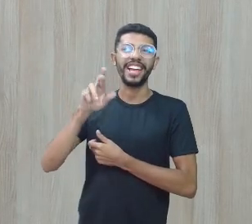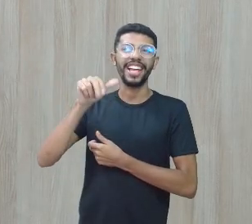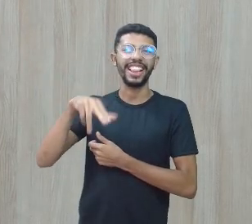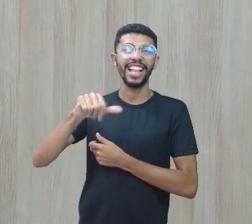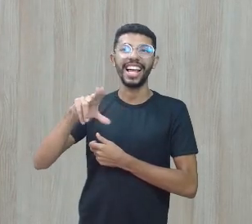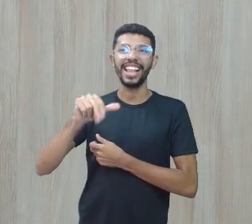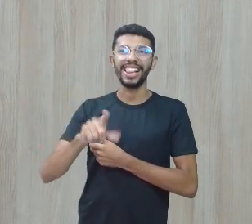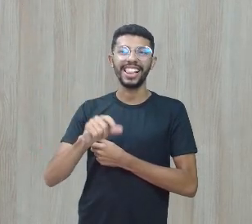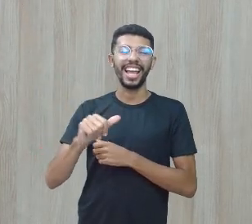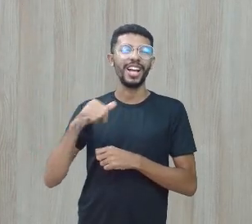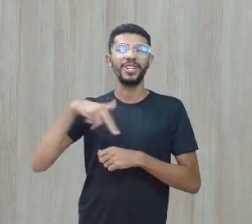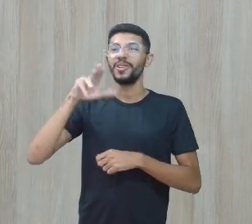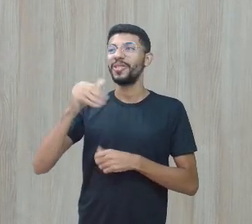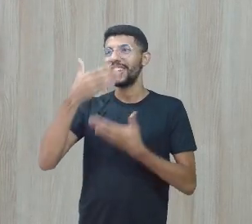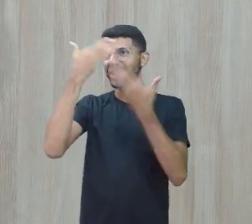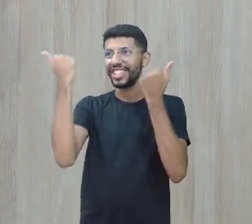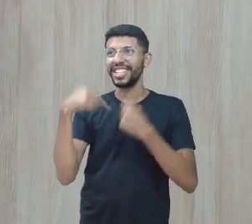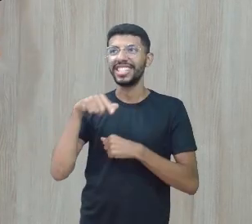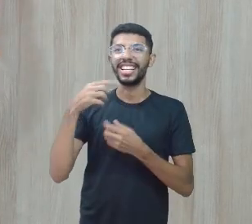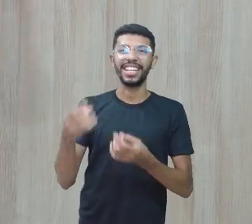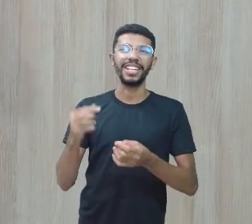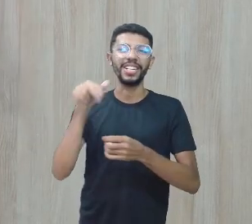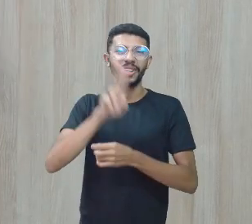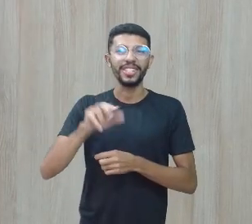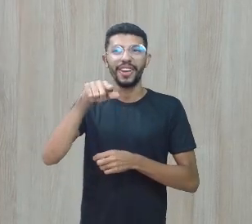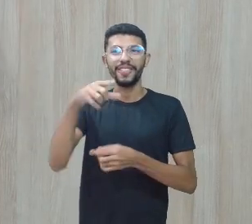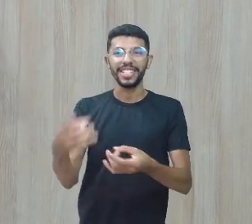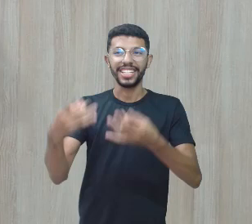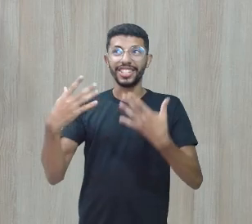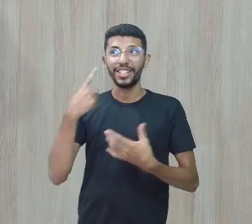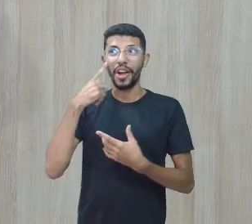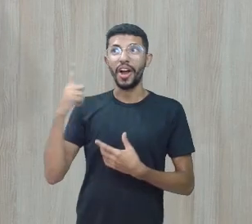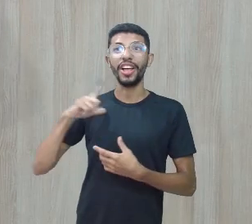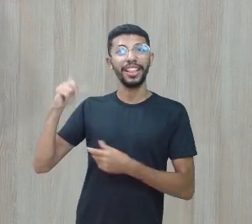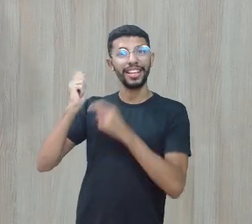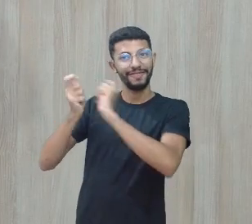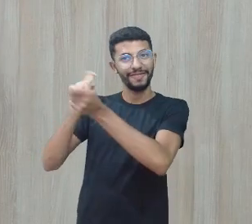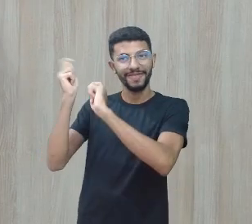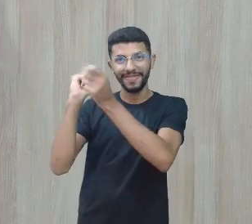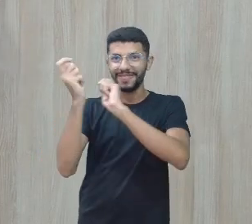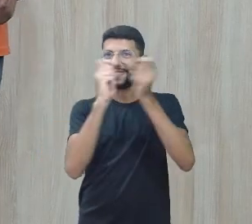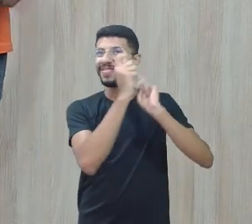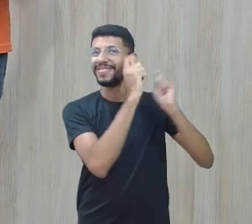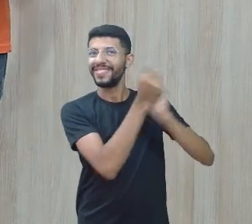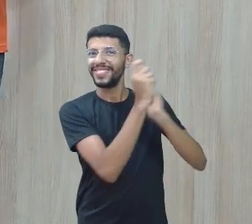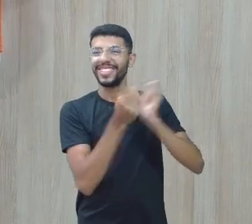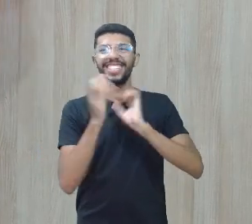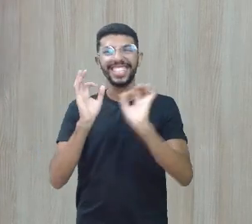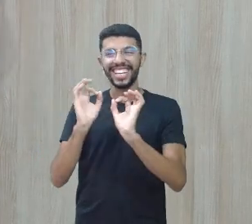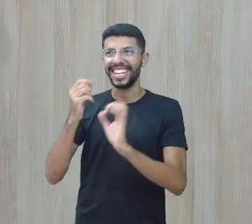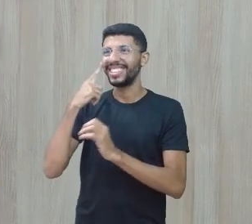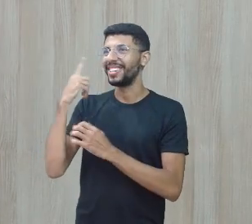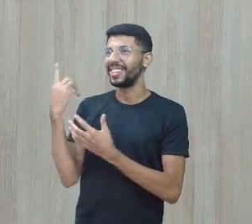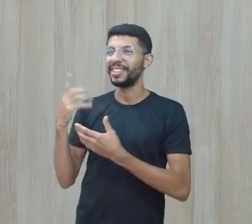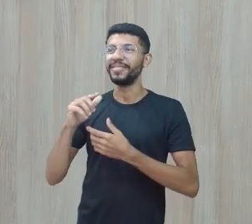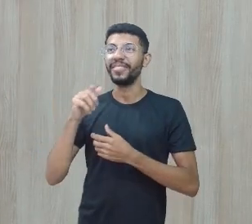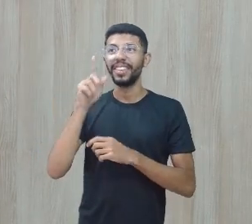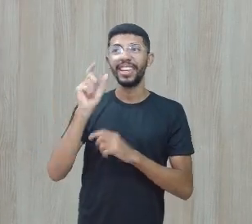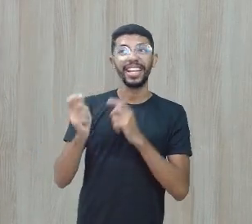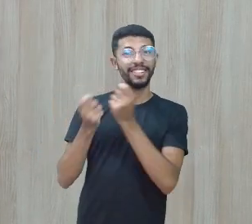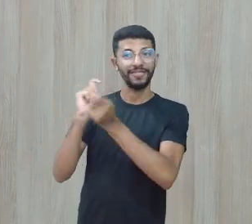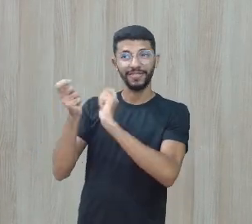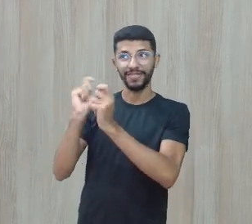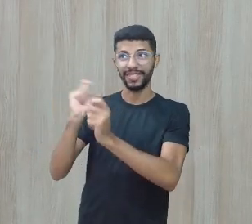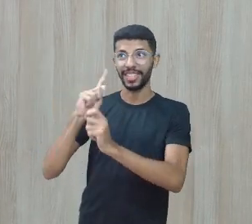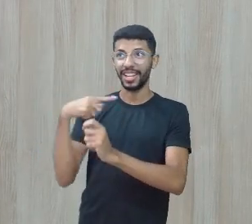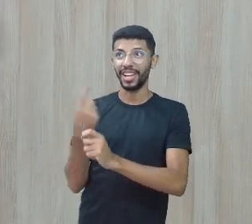de utilizar o que a senhora deixou. Tá bom? Então, bora lá. Ó, já tem uma zoadinha aqui, ó. Então, bora lá. Isso daqui é para